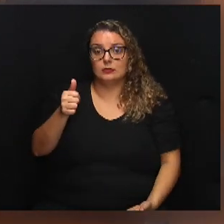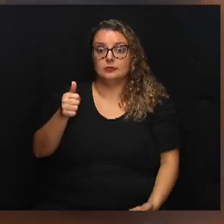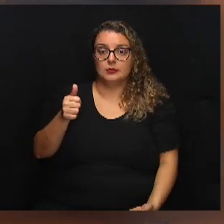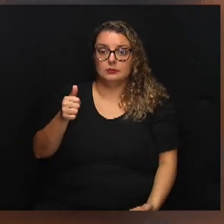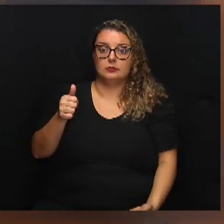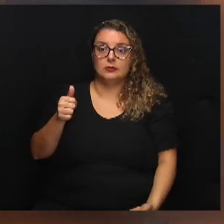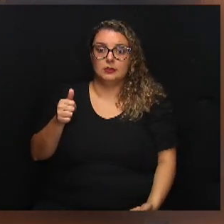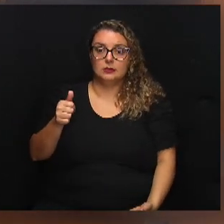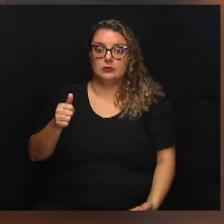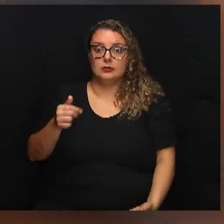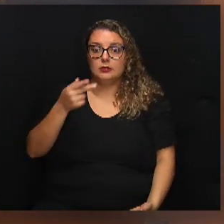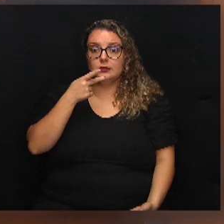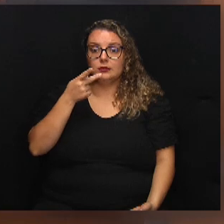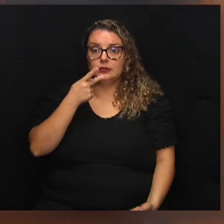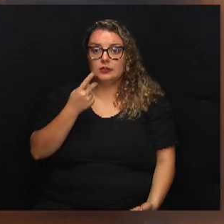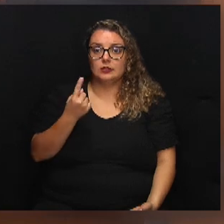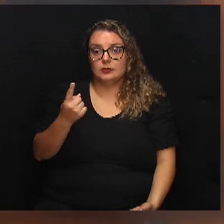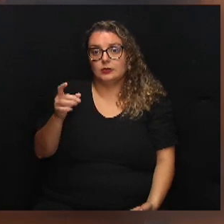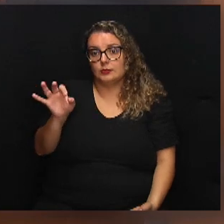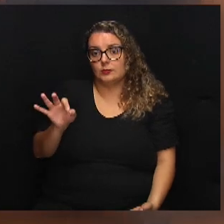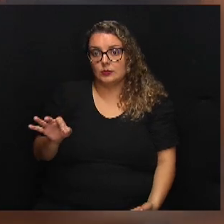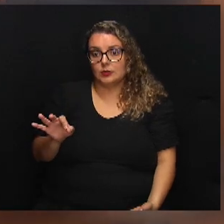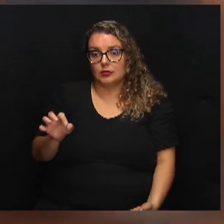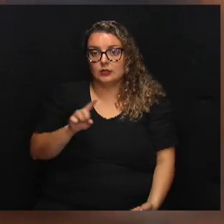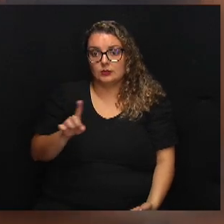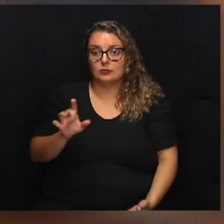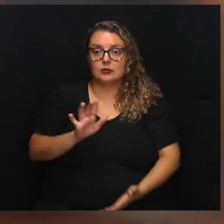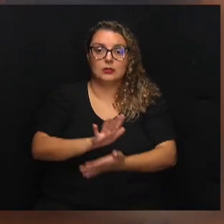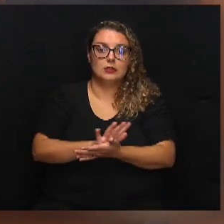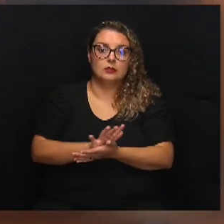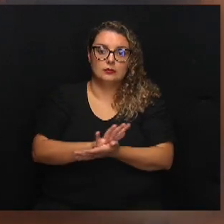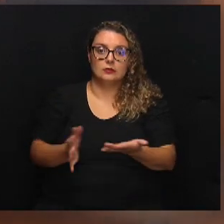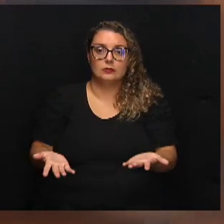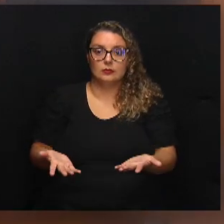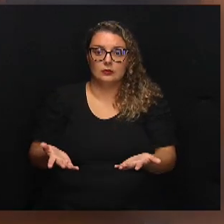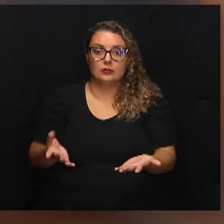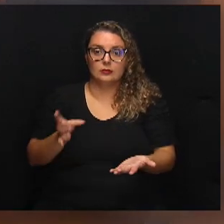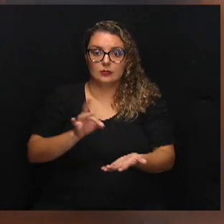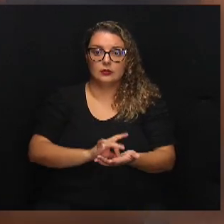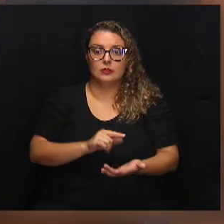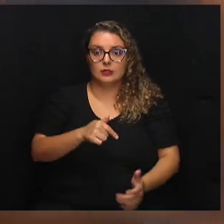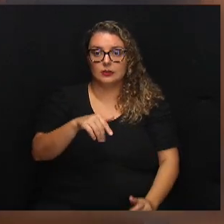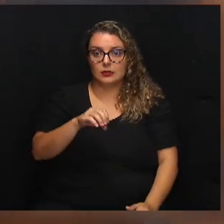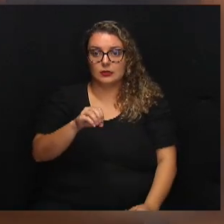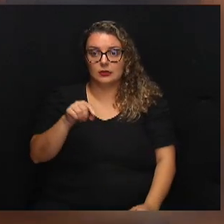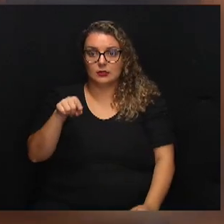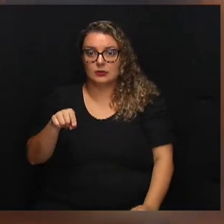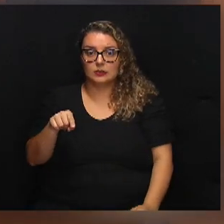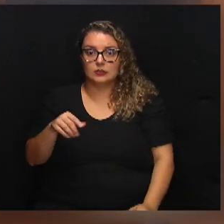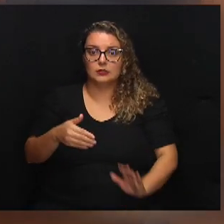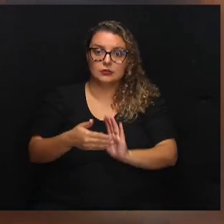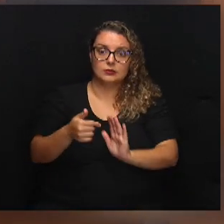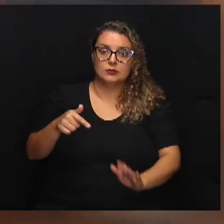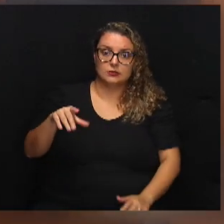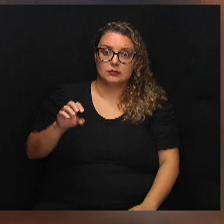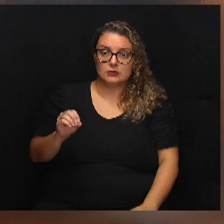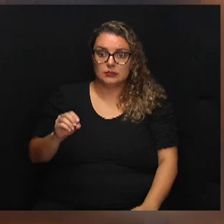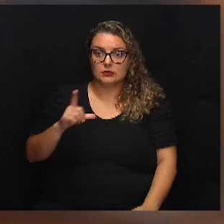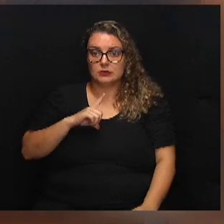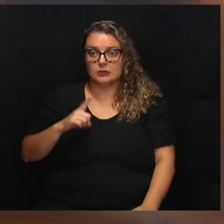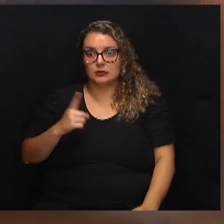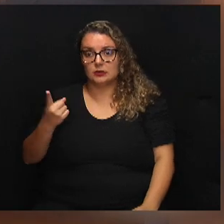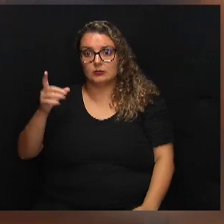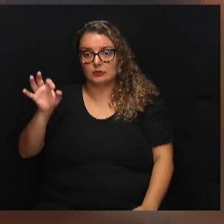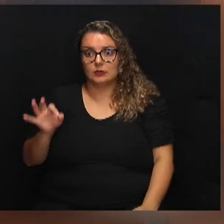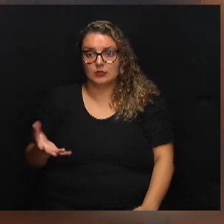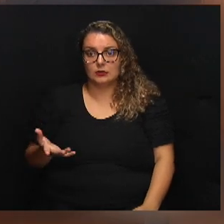E falar que 1% não é nada, realmente, 700 mil, tira 70, e aí a gente tem 1%, e